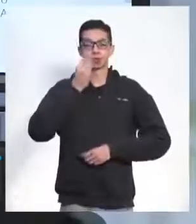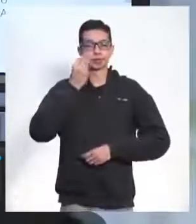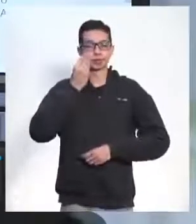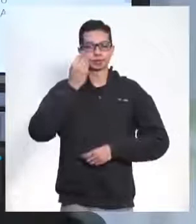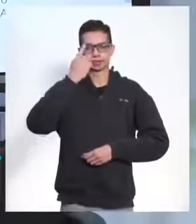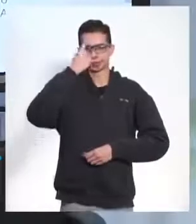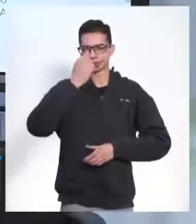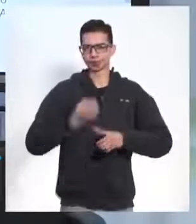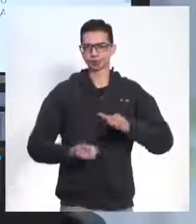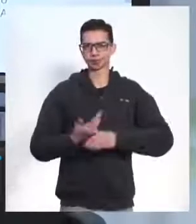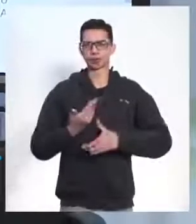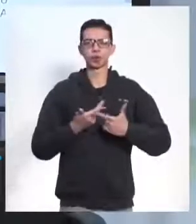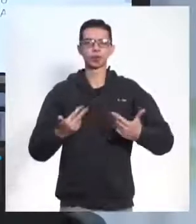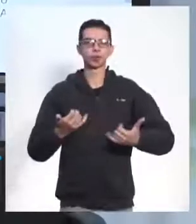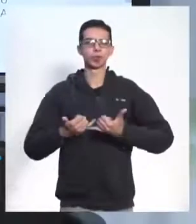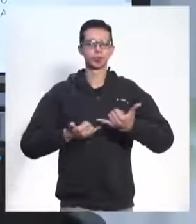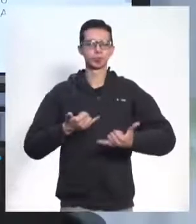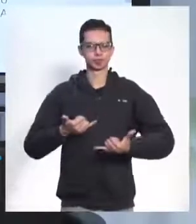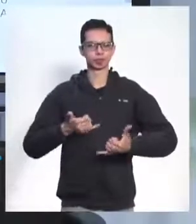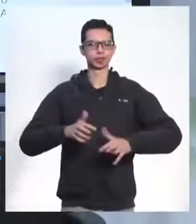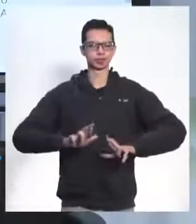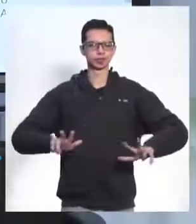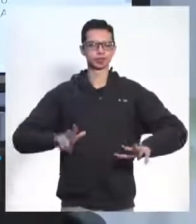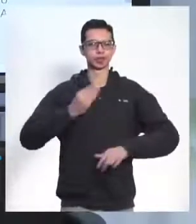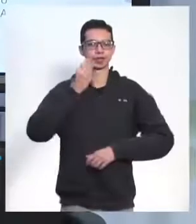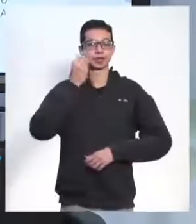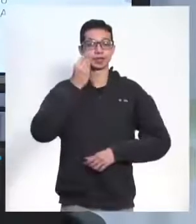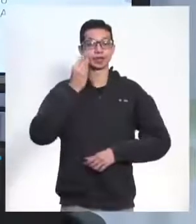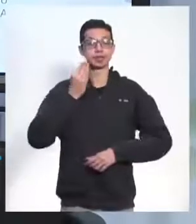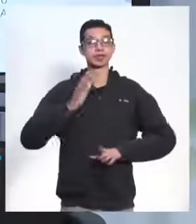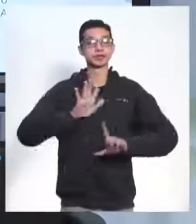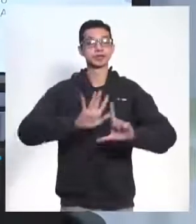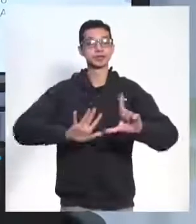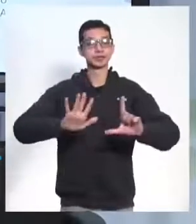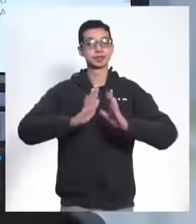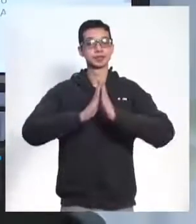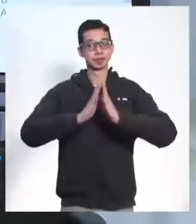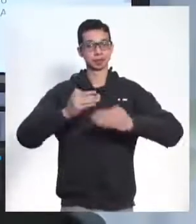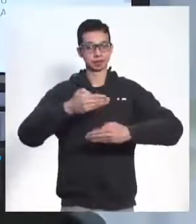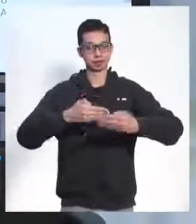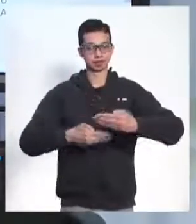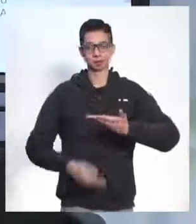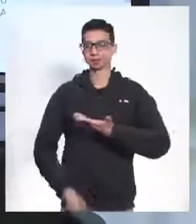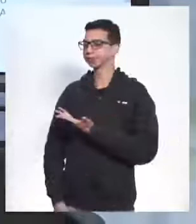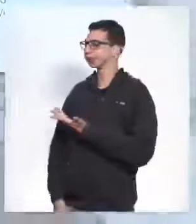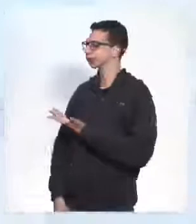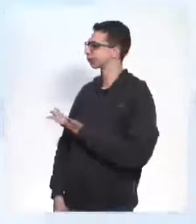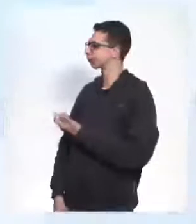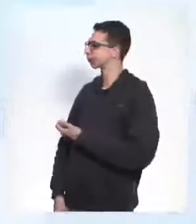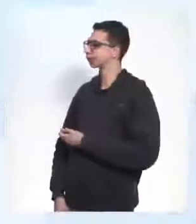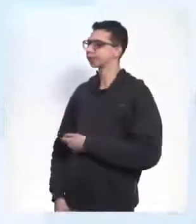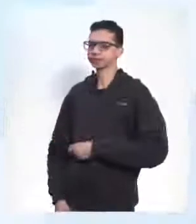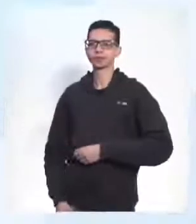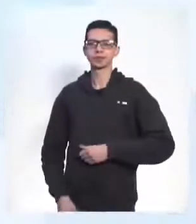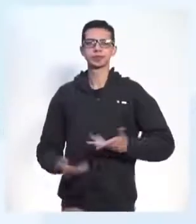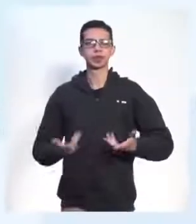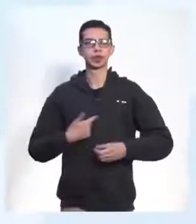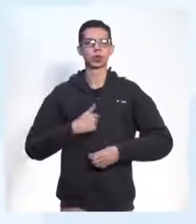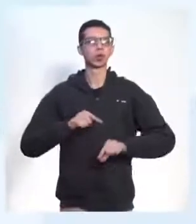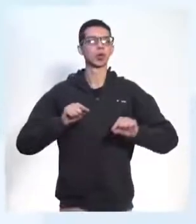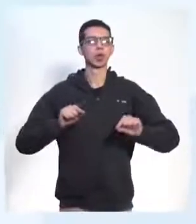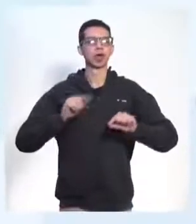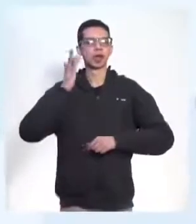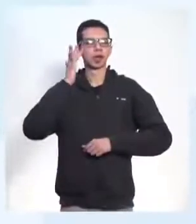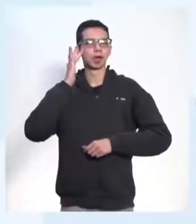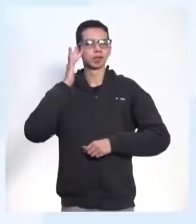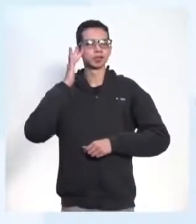Então, tentar uma dinâmica um pouquinho diferente. Pode colocar na tela para eles, diretor. Então, o jogo, eu estava, acho que só na